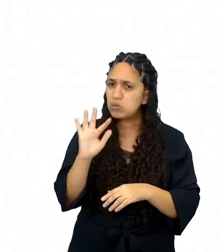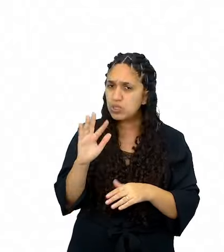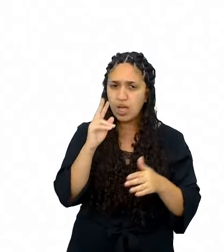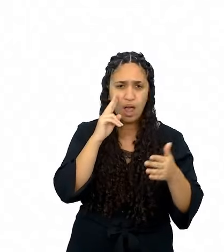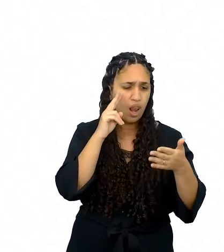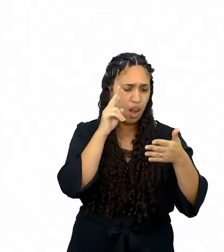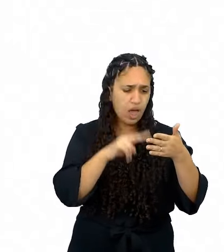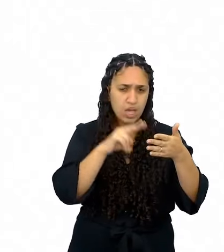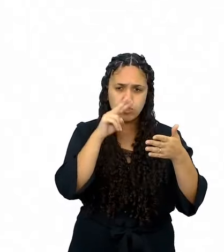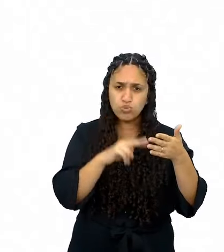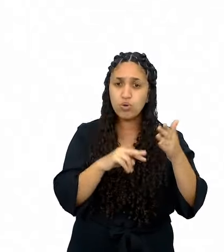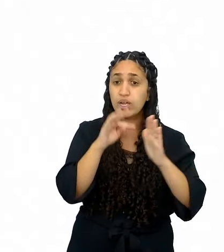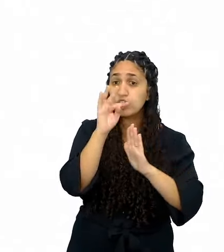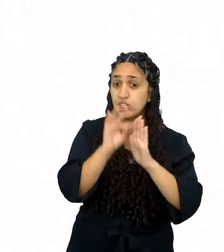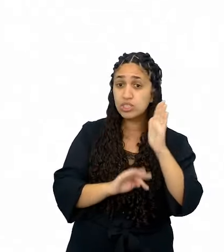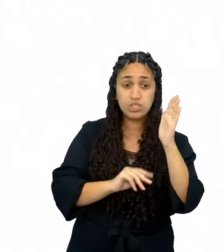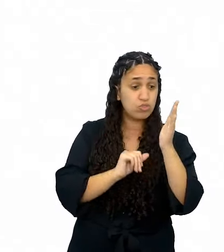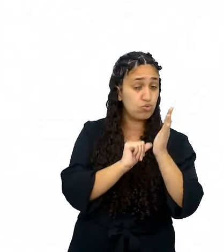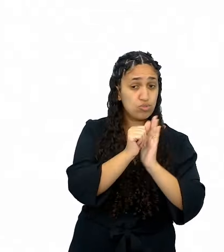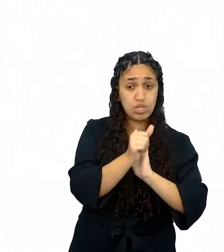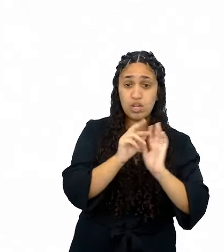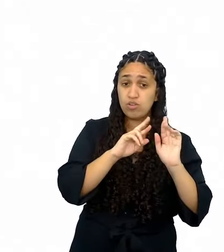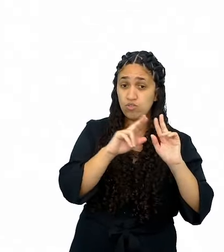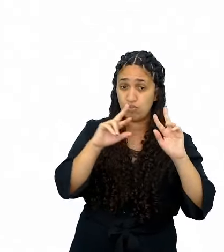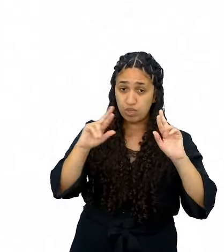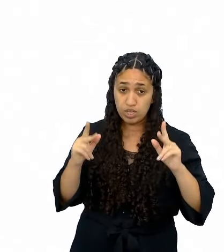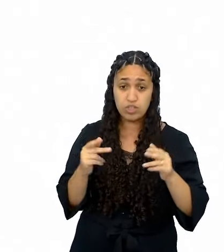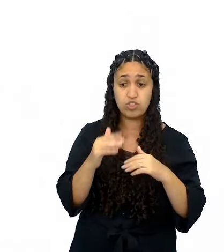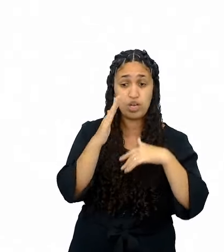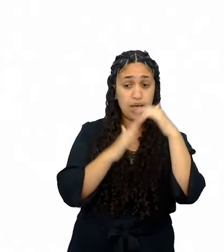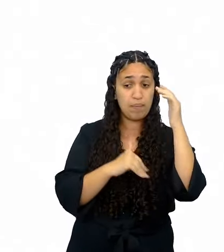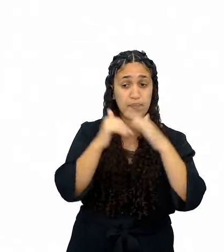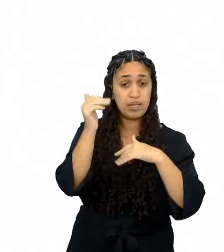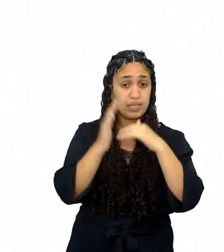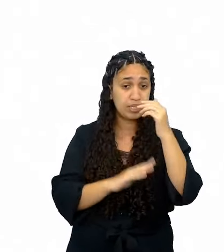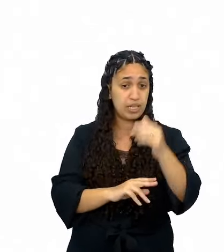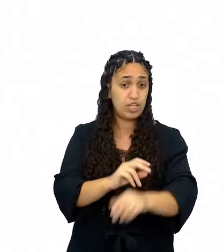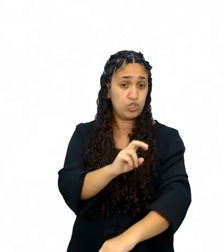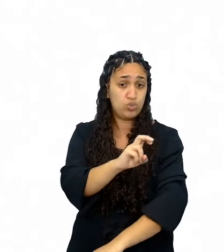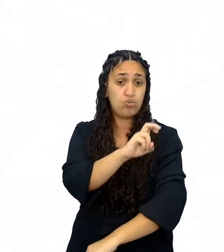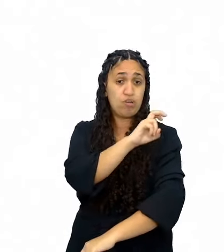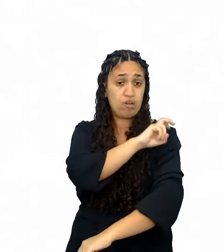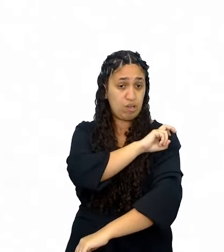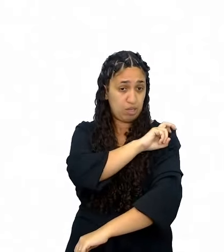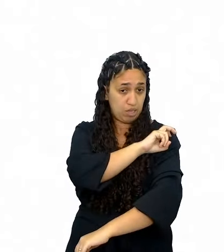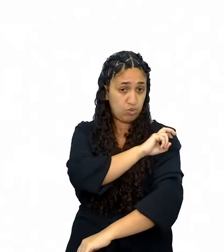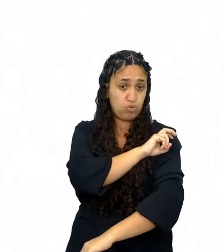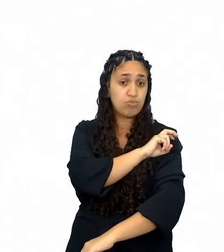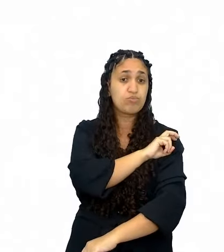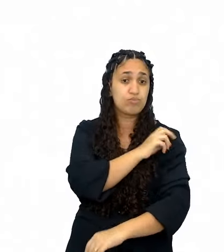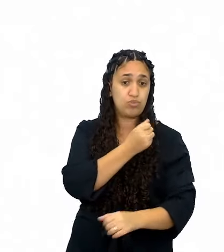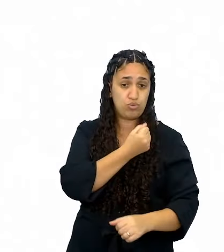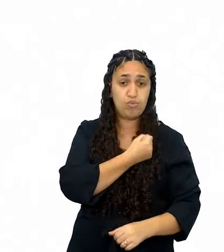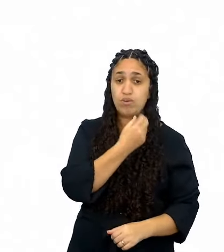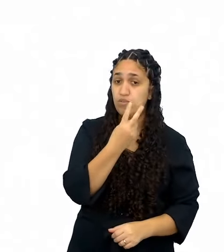que é a 22, ler e compreender textos do campo das práticas de estudo e